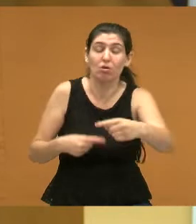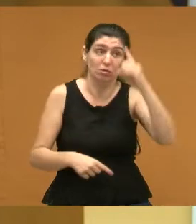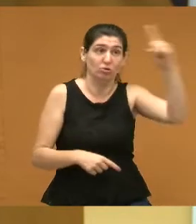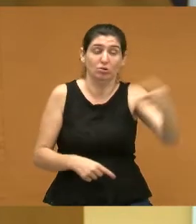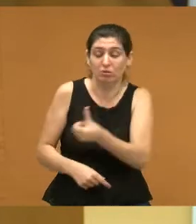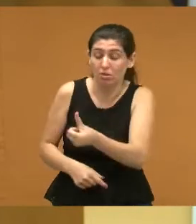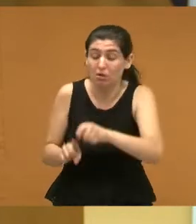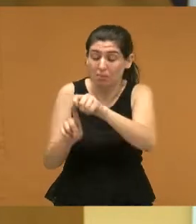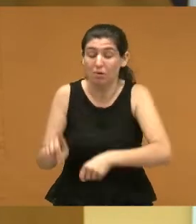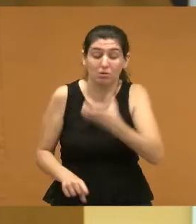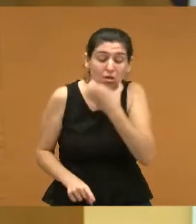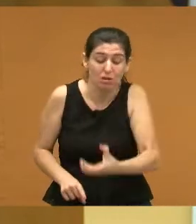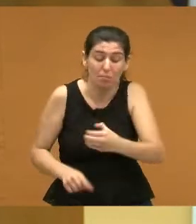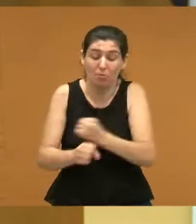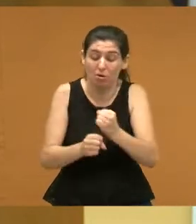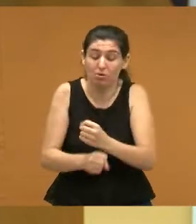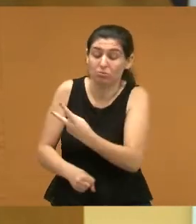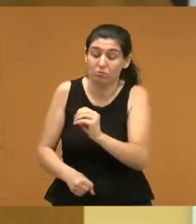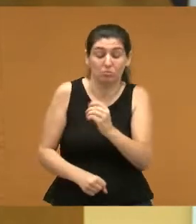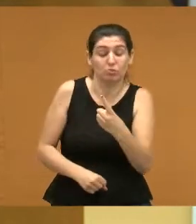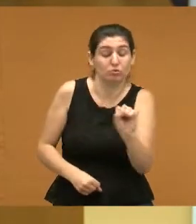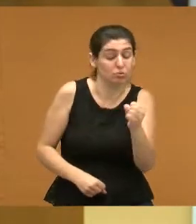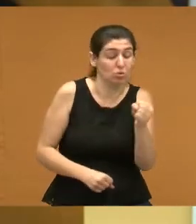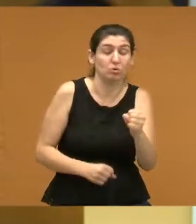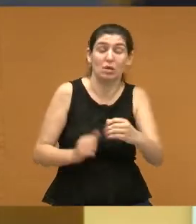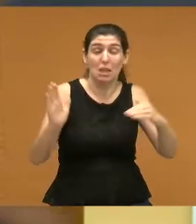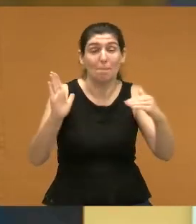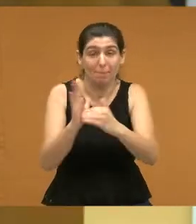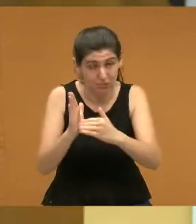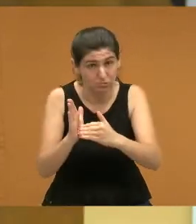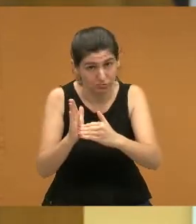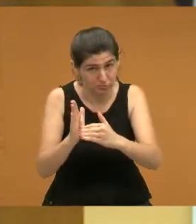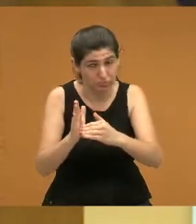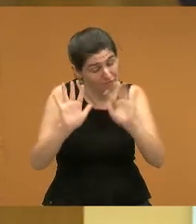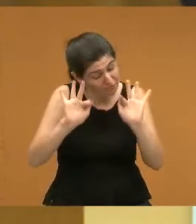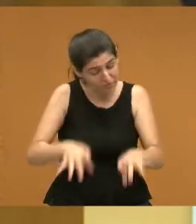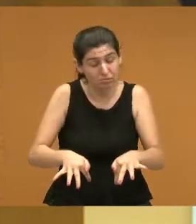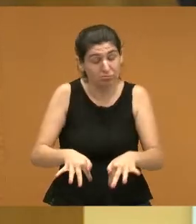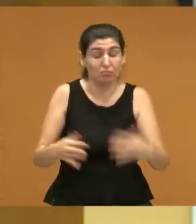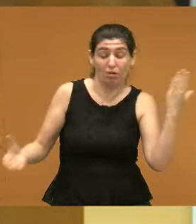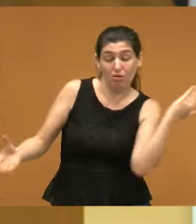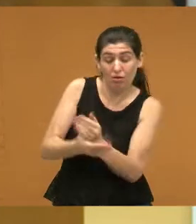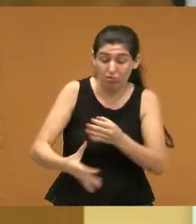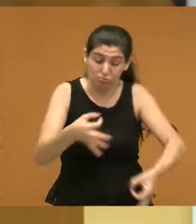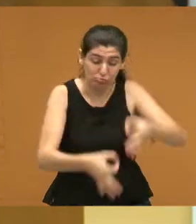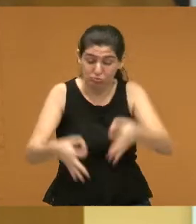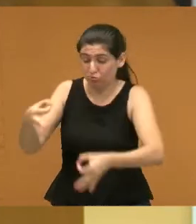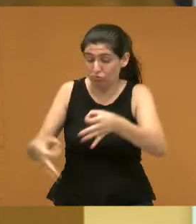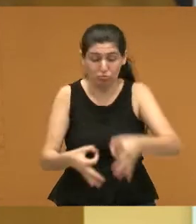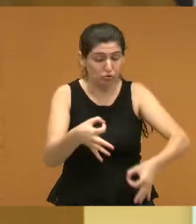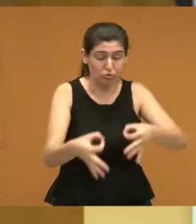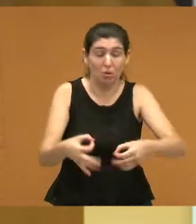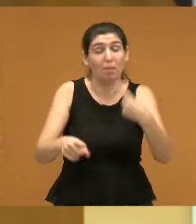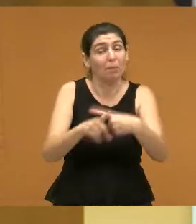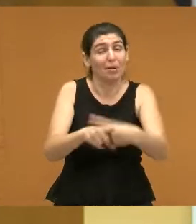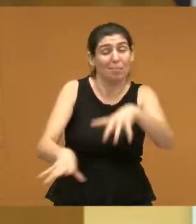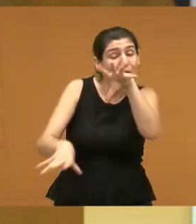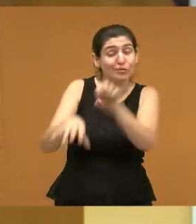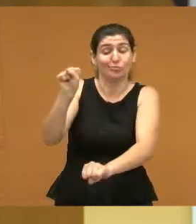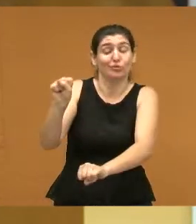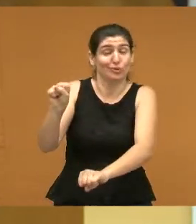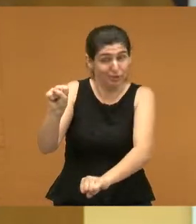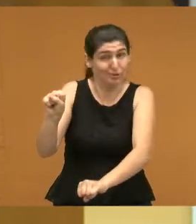de dezembro de 2018 é data limite para o cumprimento da decisão judicial, sob pena de prejuízo